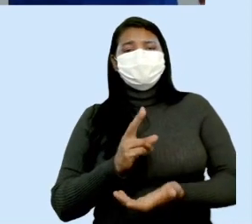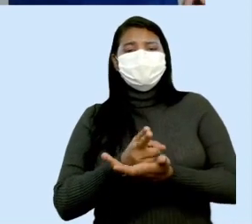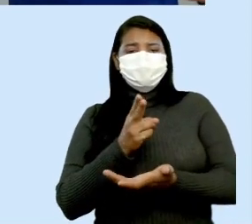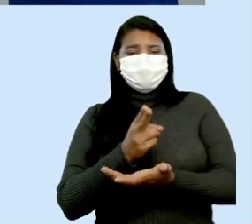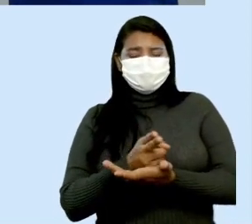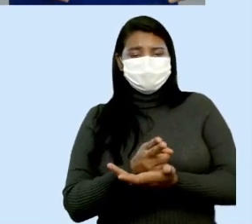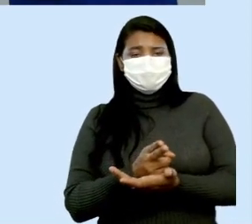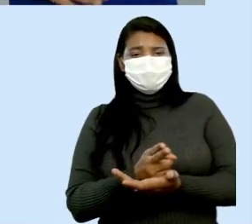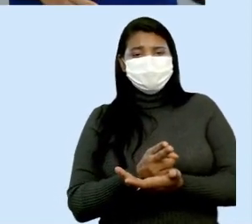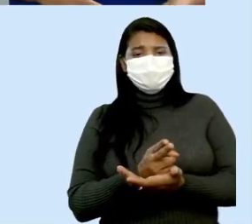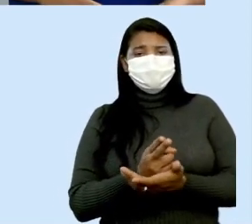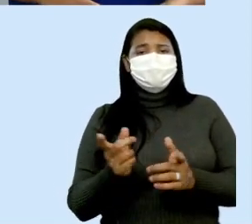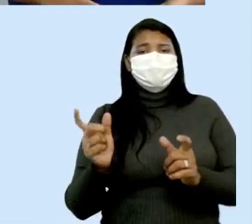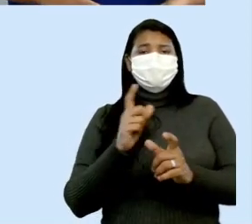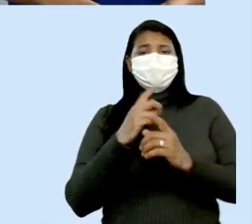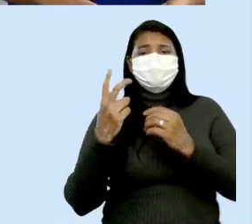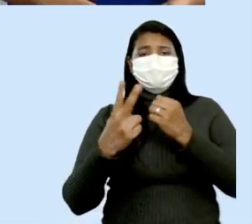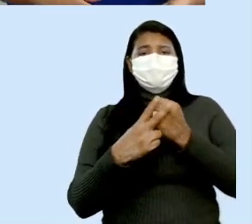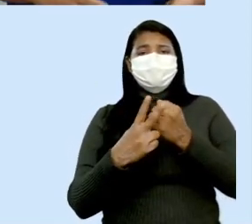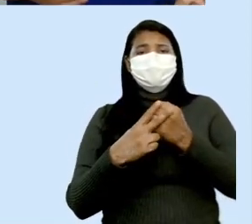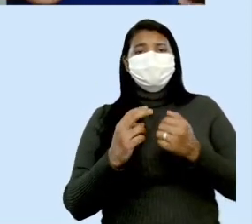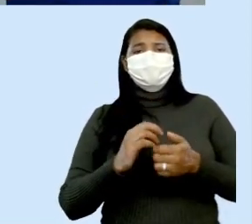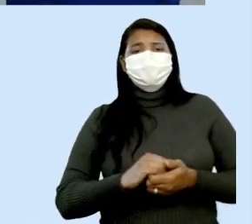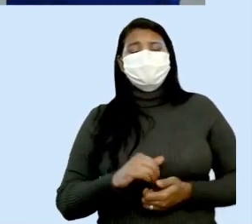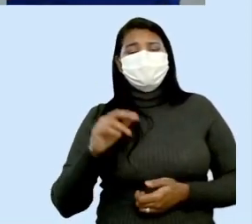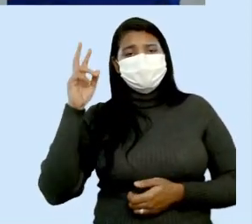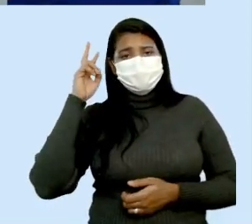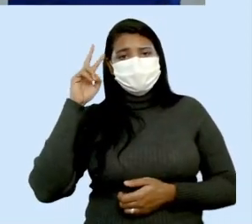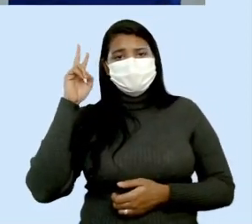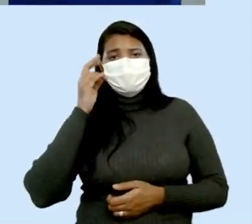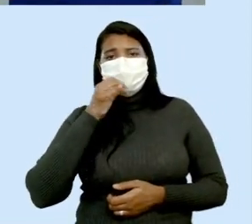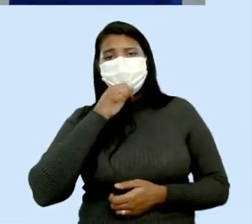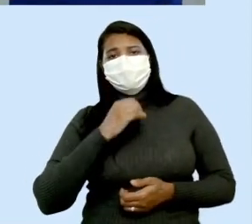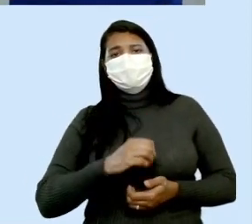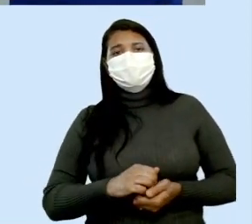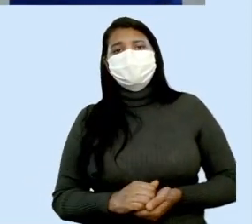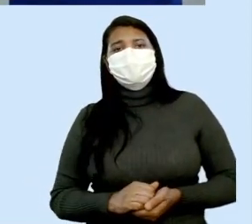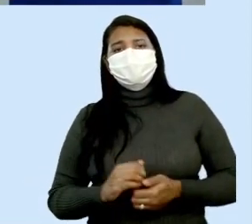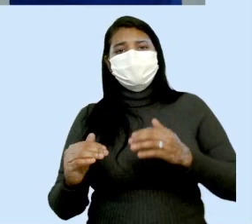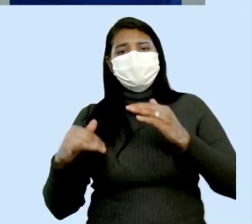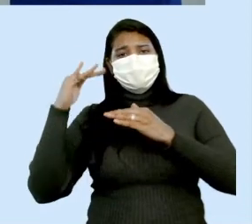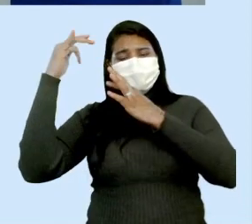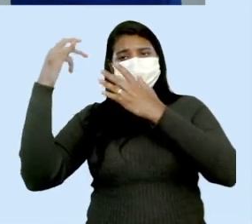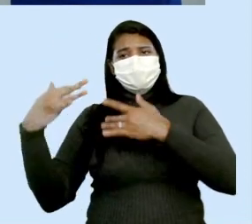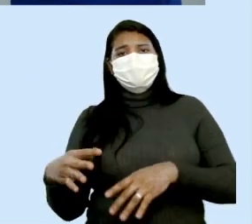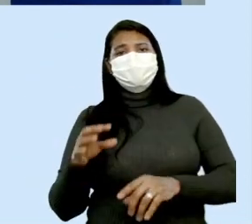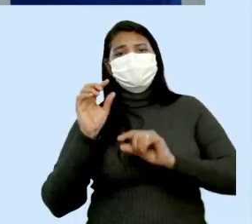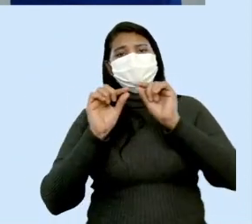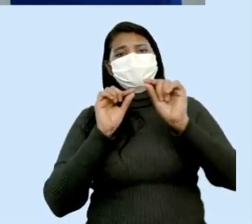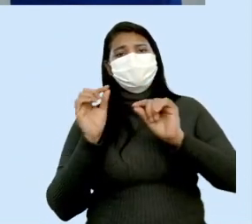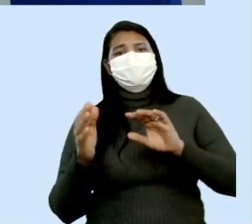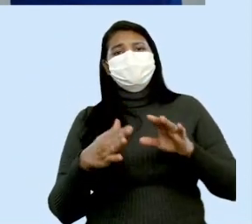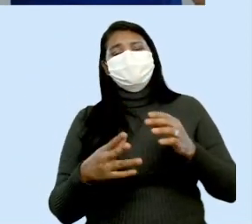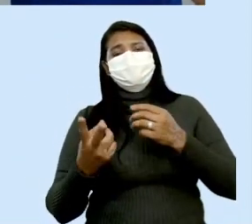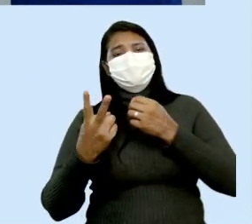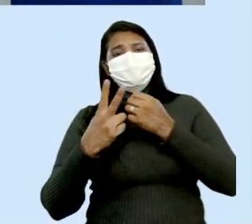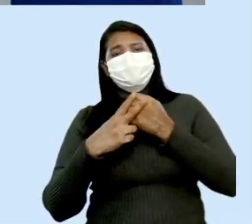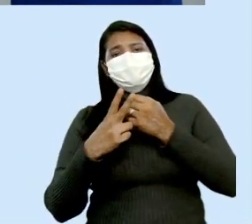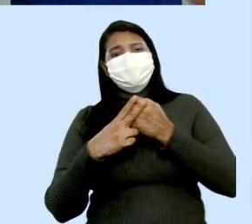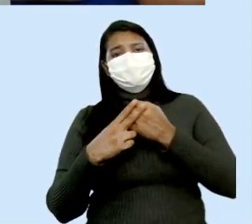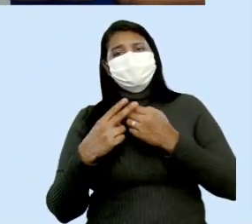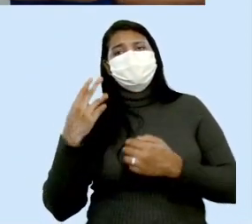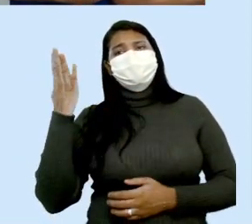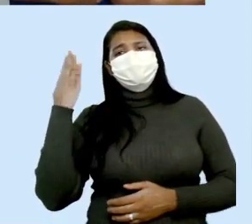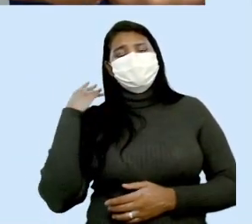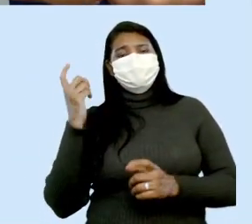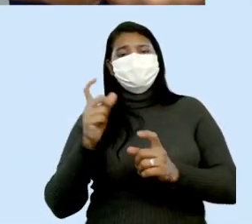vai ali antepor o verbo. Lembra que acima eu disse o quê? Que o verbo no